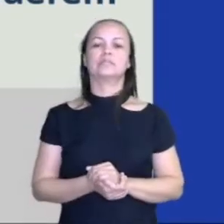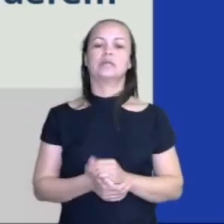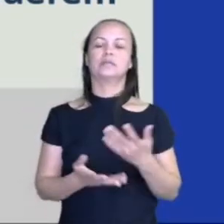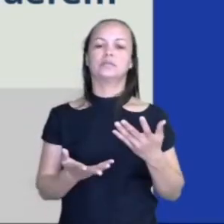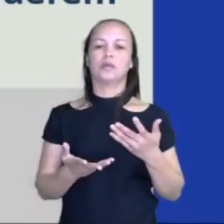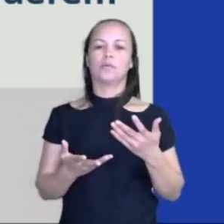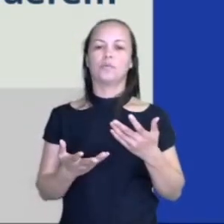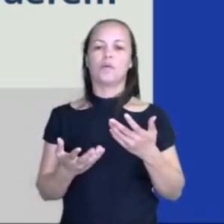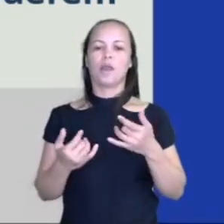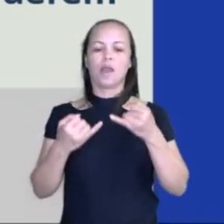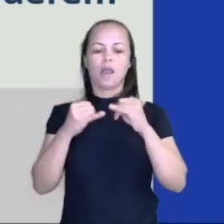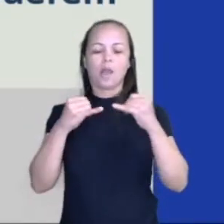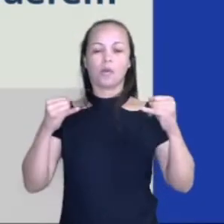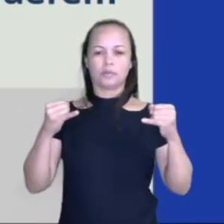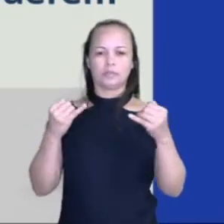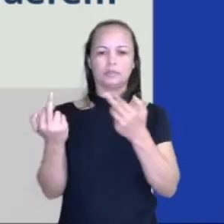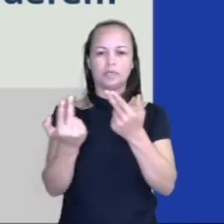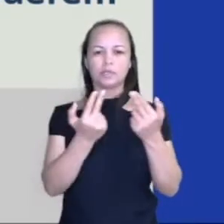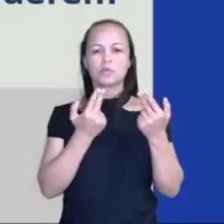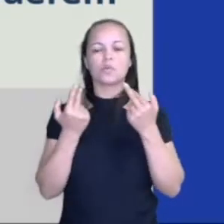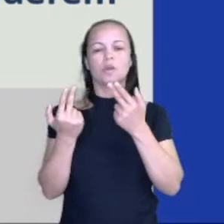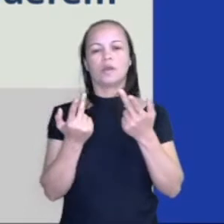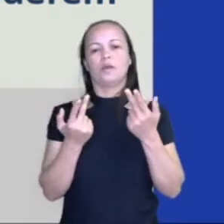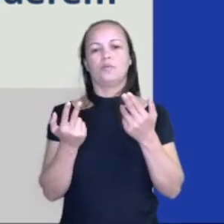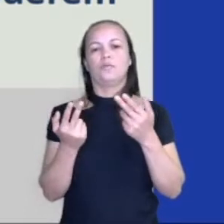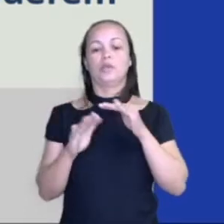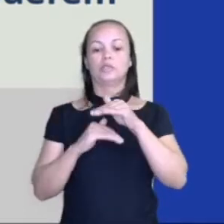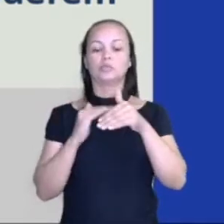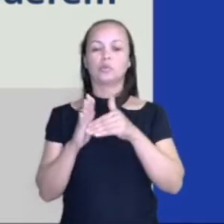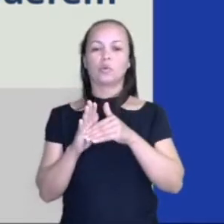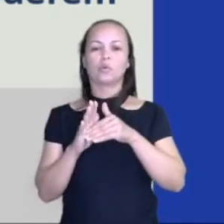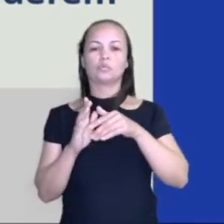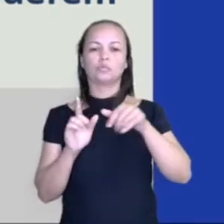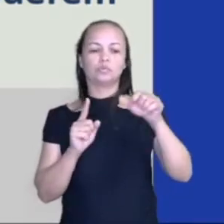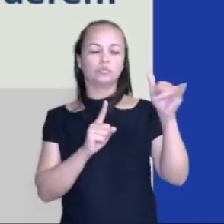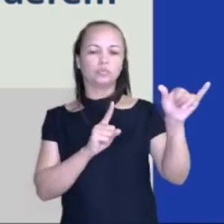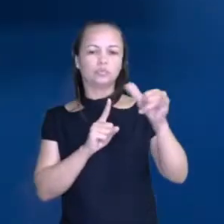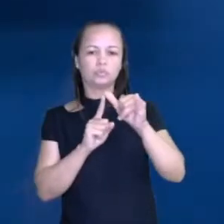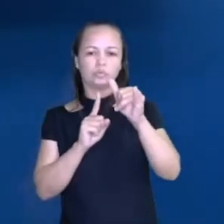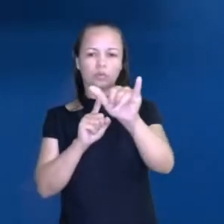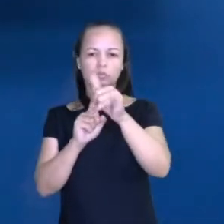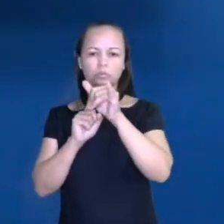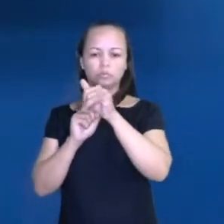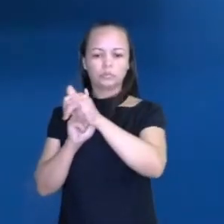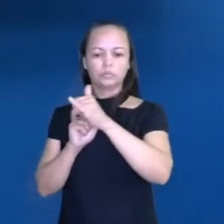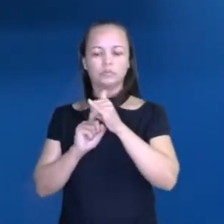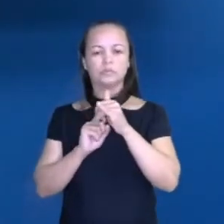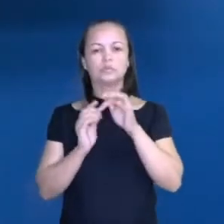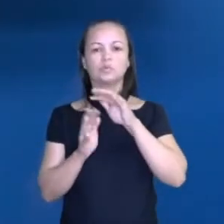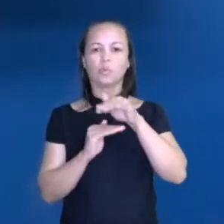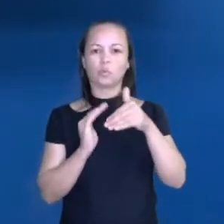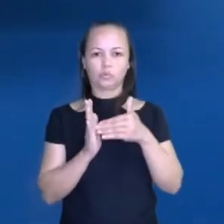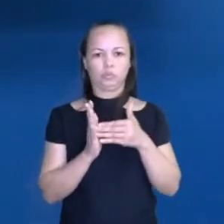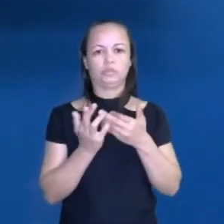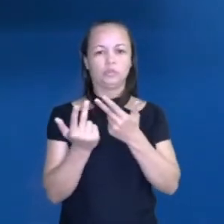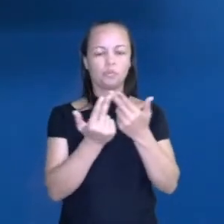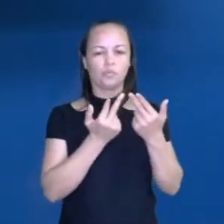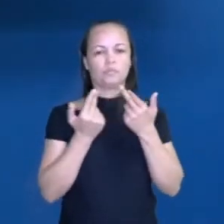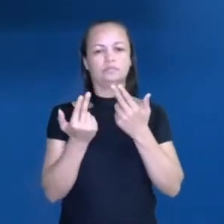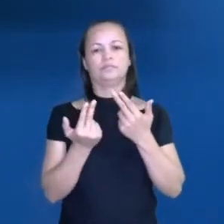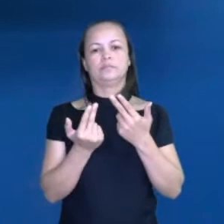tem que ser igual em todos os receptores tá Para que funciona precisa ser igual Se não for igual